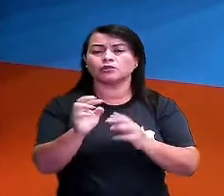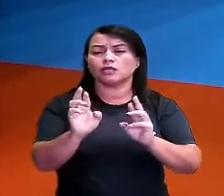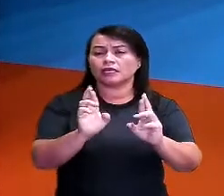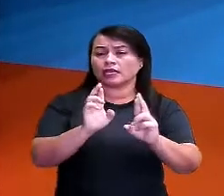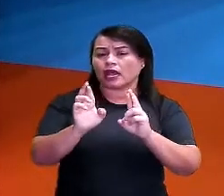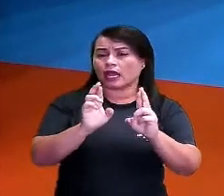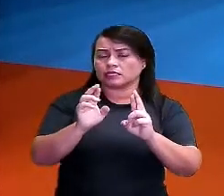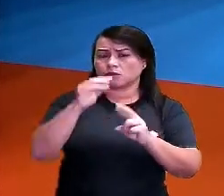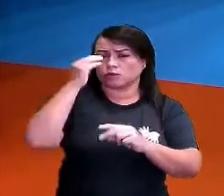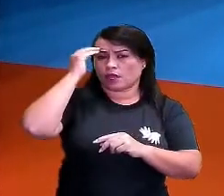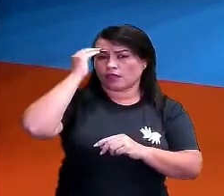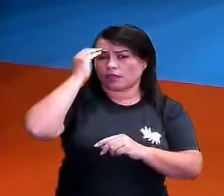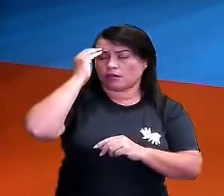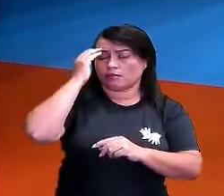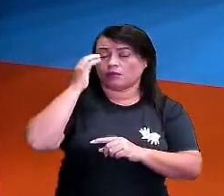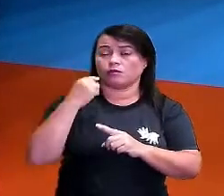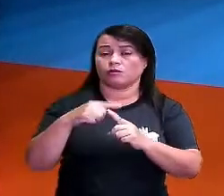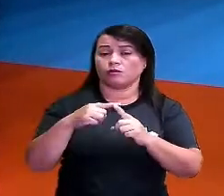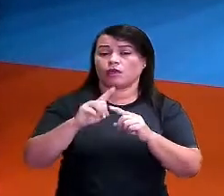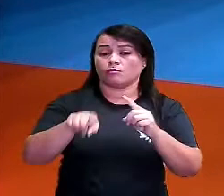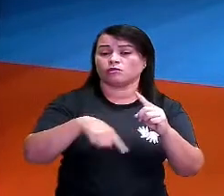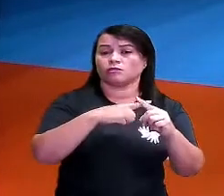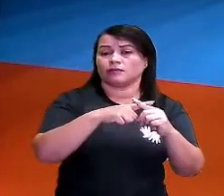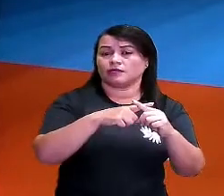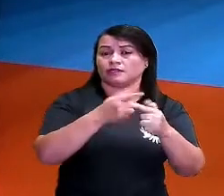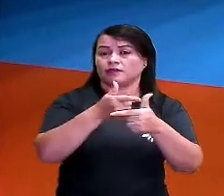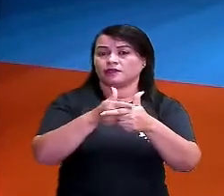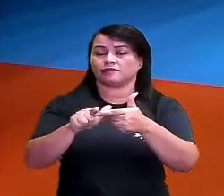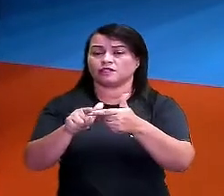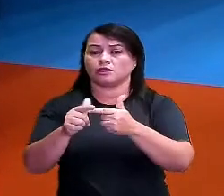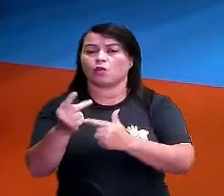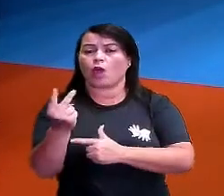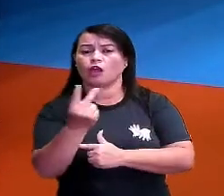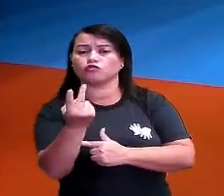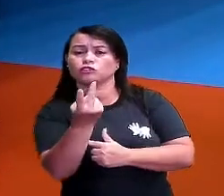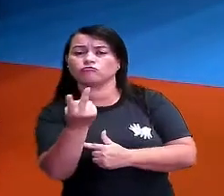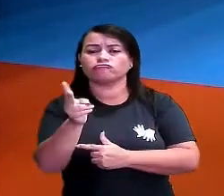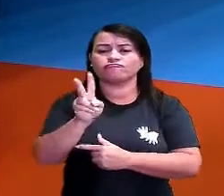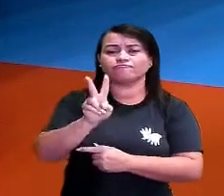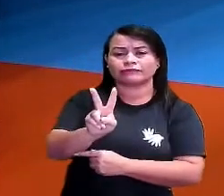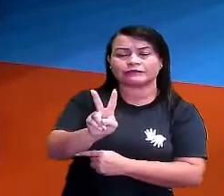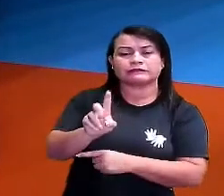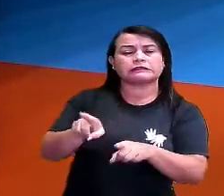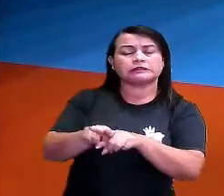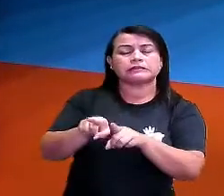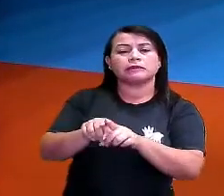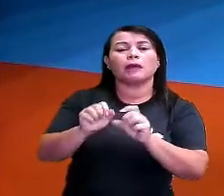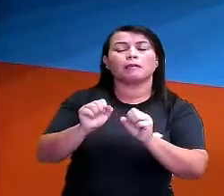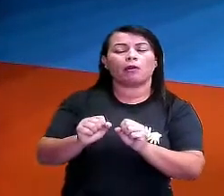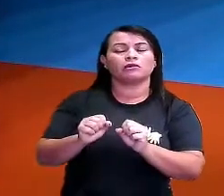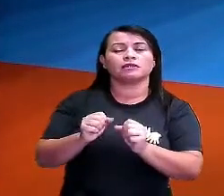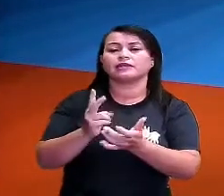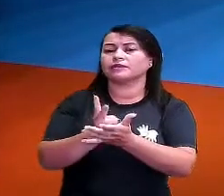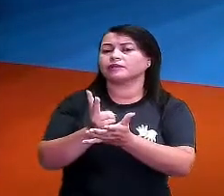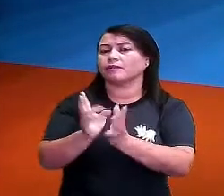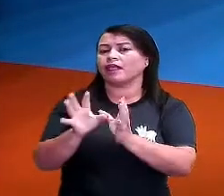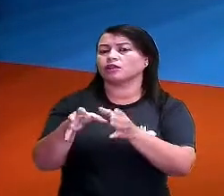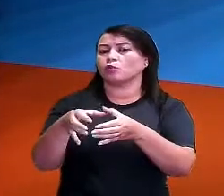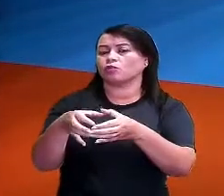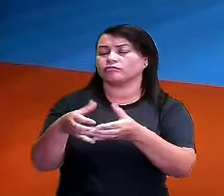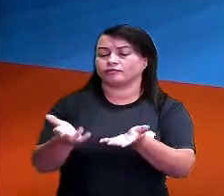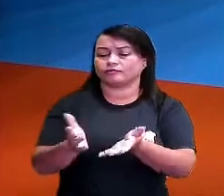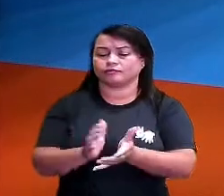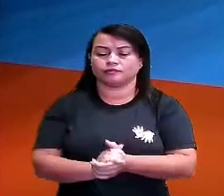de entendimento que a multiplicação e a divisão, elas são inversas e elas vão sempre estar trabalhando aí em conjunto,